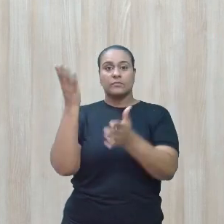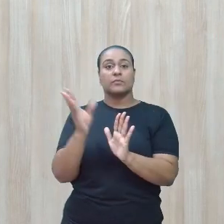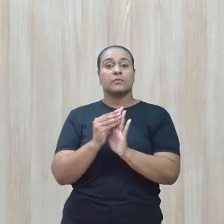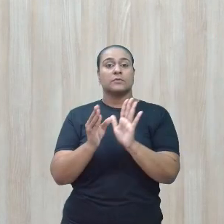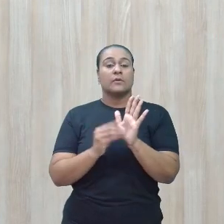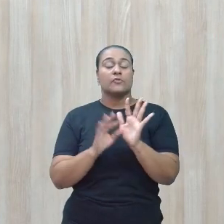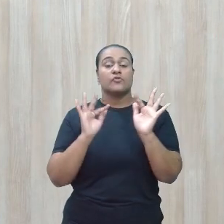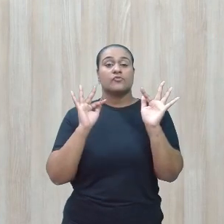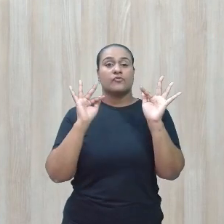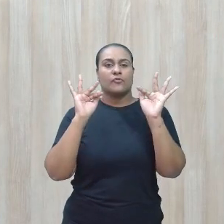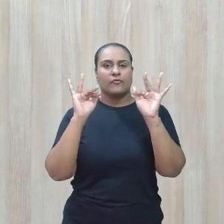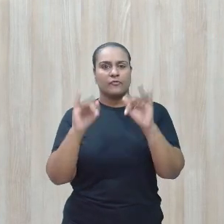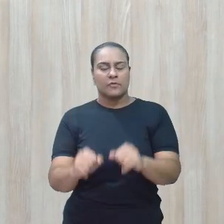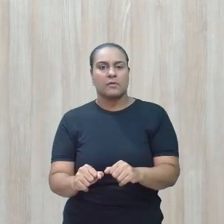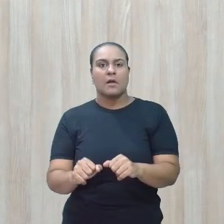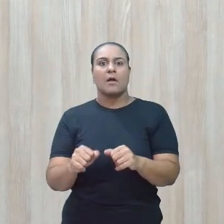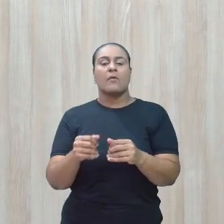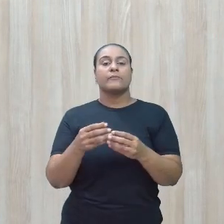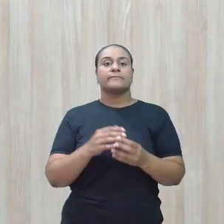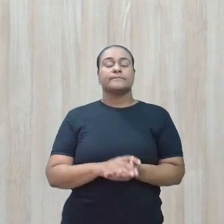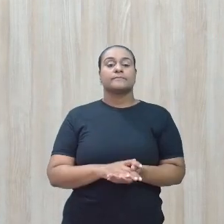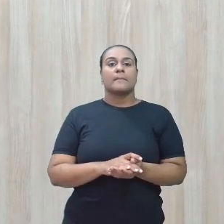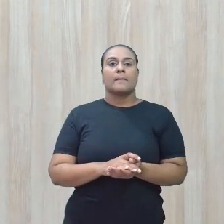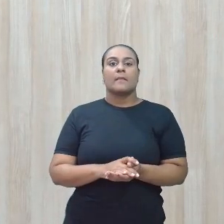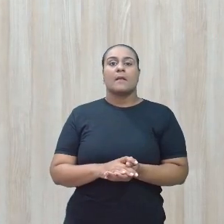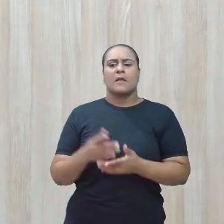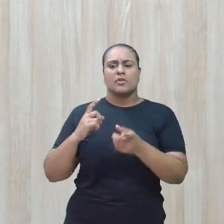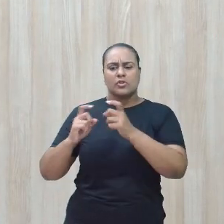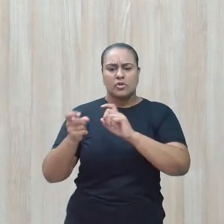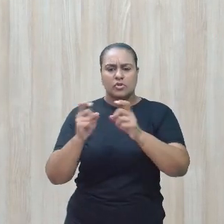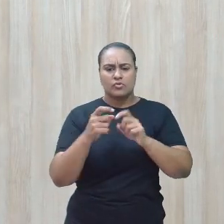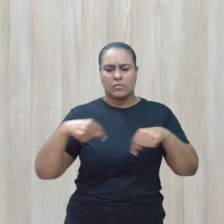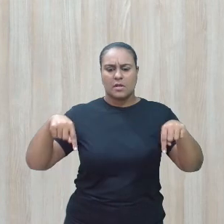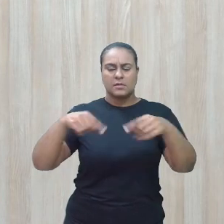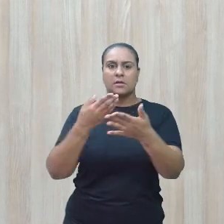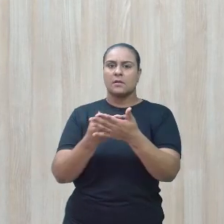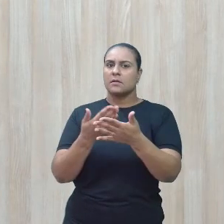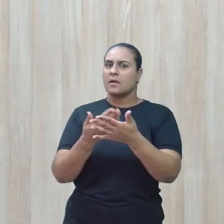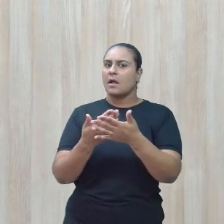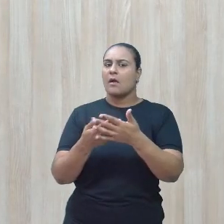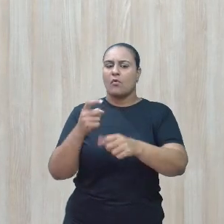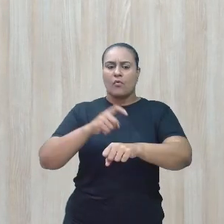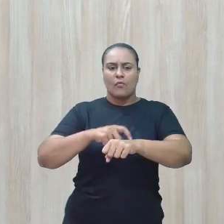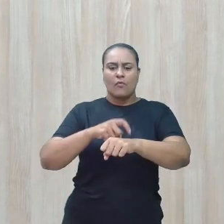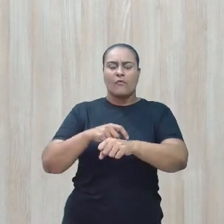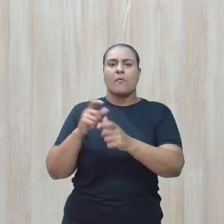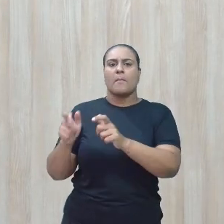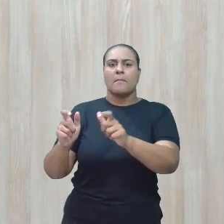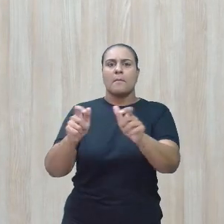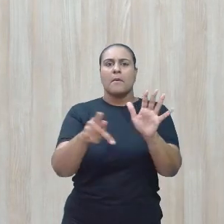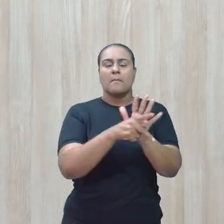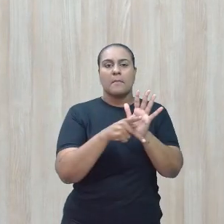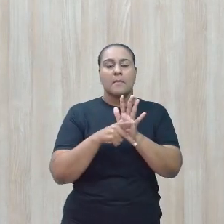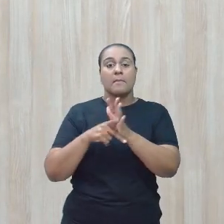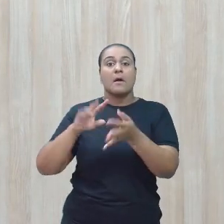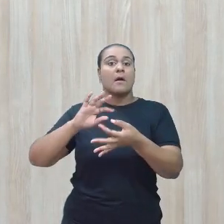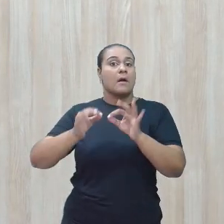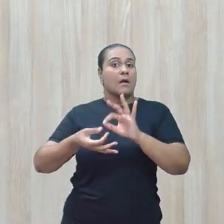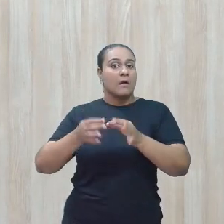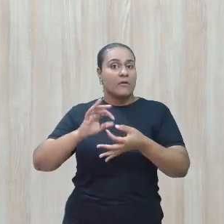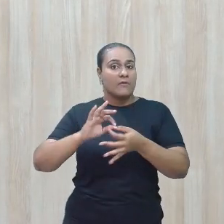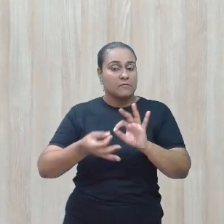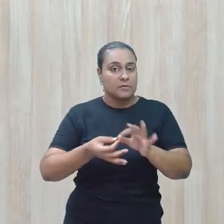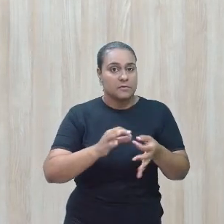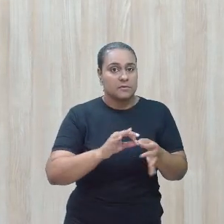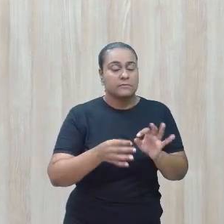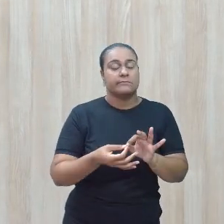final. Leve para a sala de aula essa questão da discussão de fuso horário, é muito importante para você entender. As Olimpíadas estão acontecendo no Japão